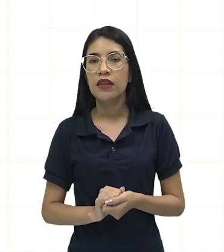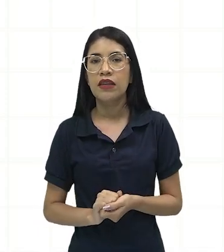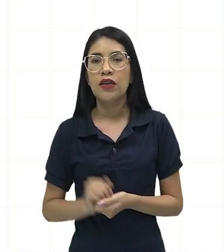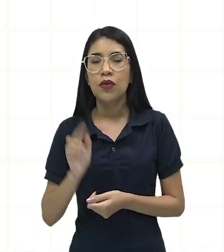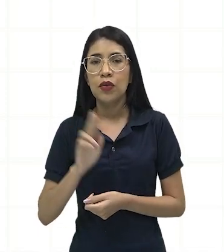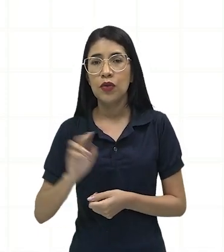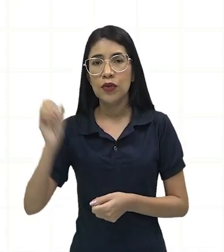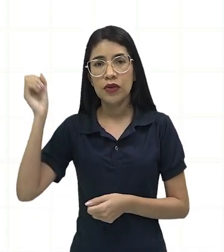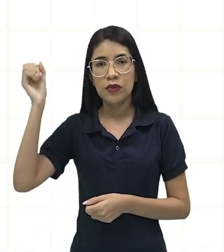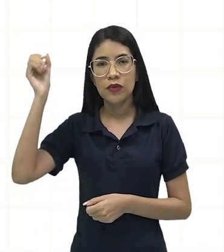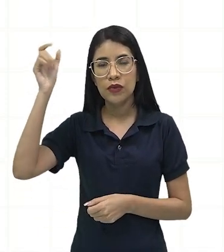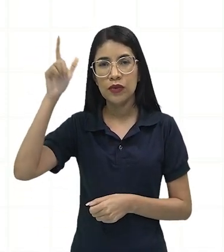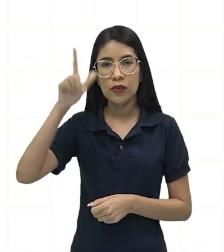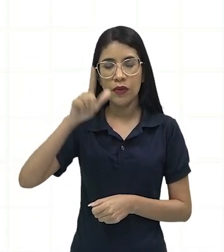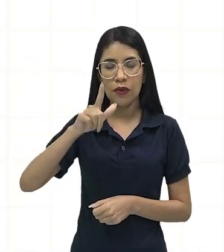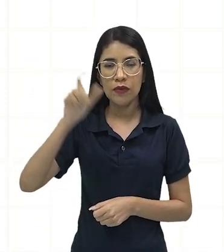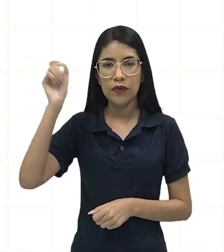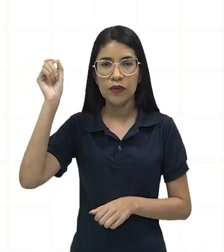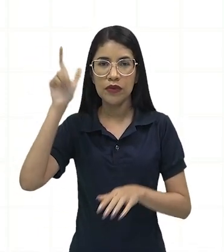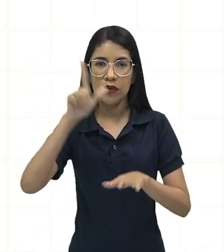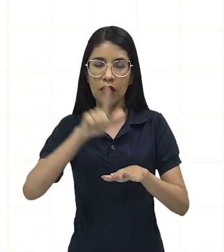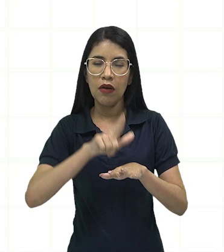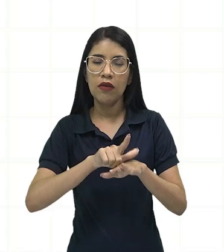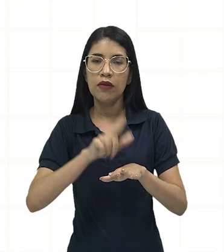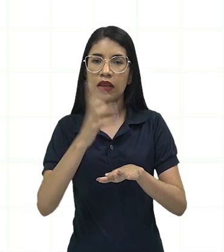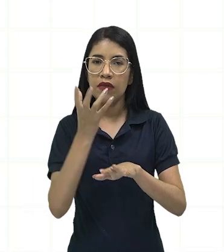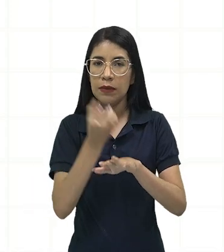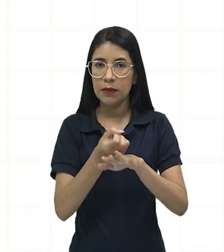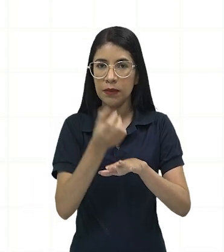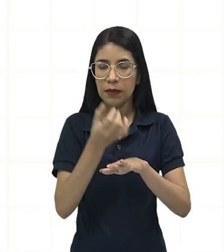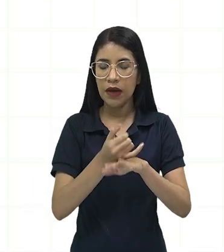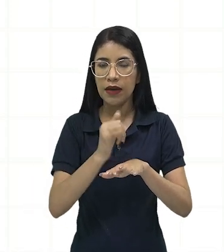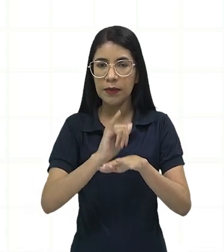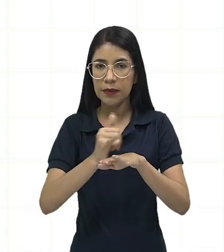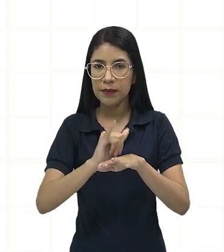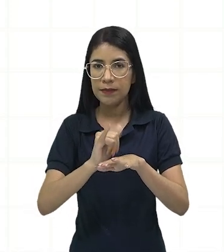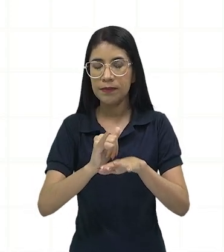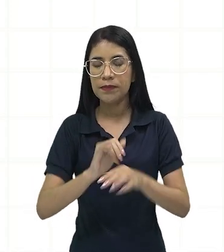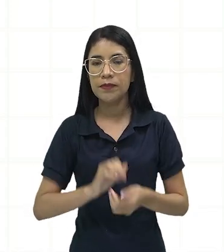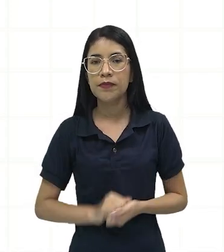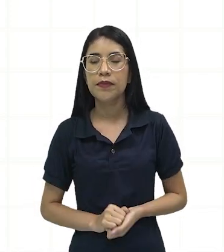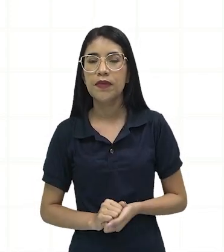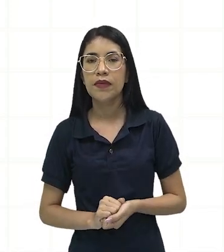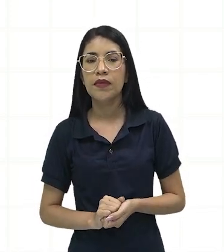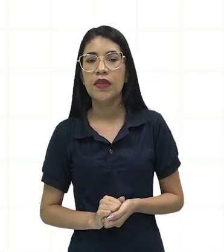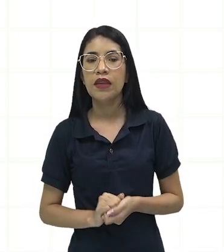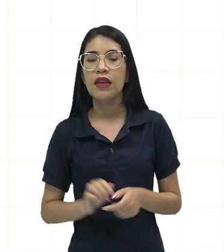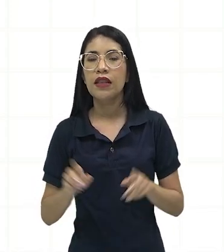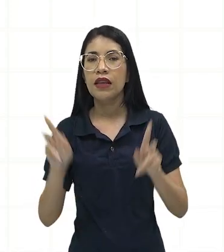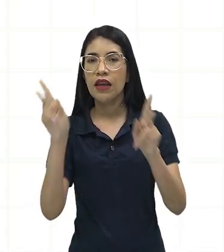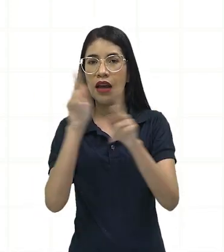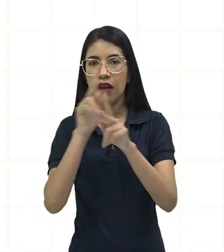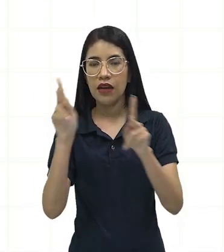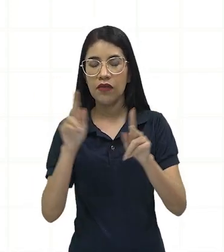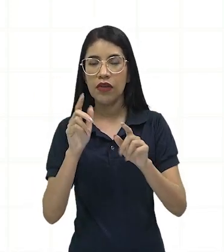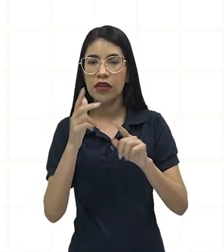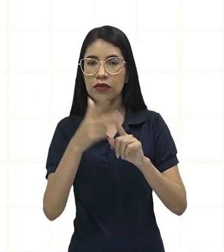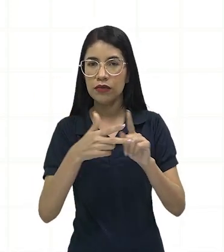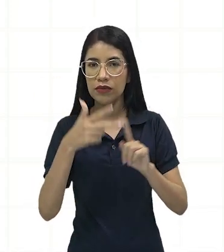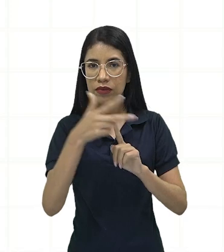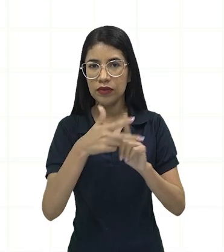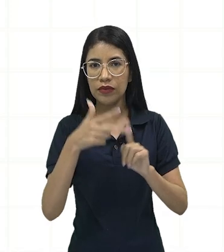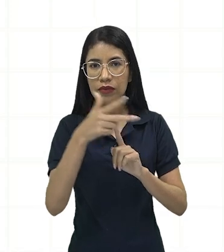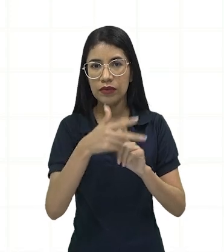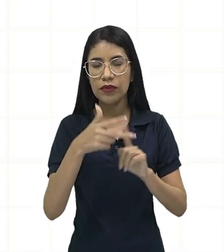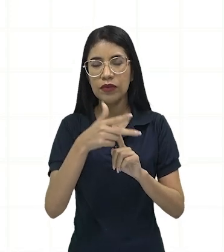energia solar, a luz solar sendo captada. Usinas eólicas, nós temos o vento sendo